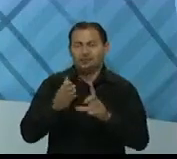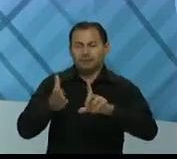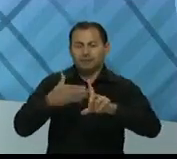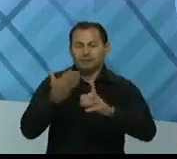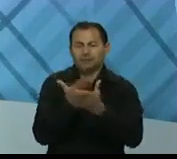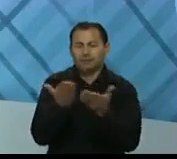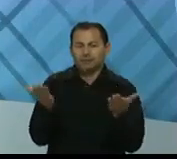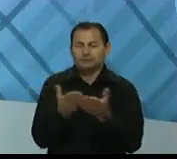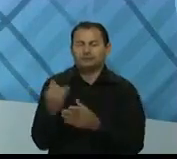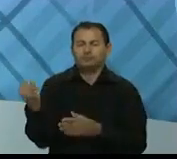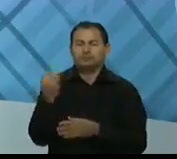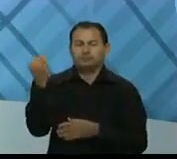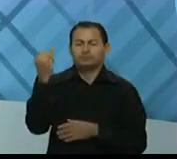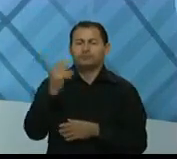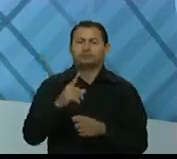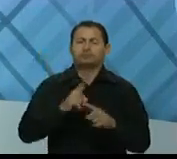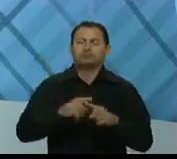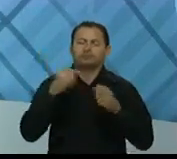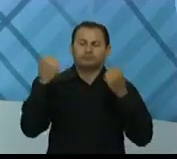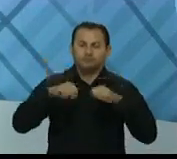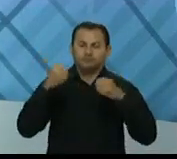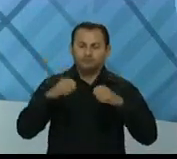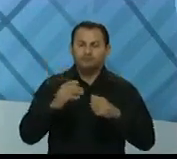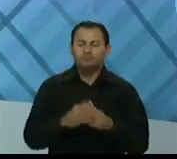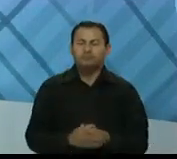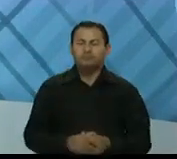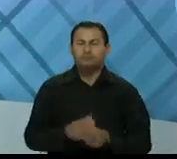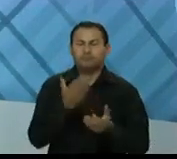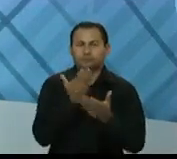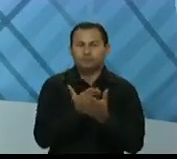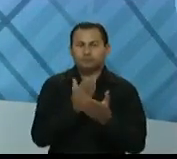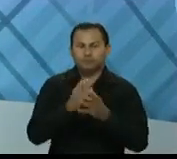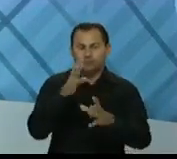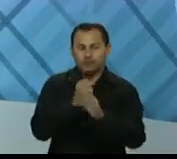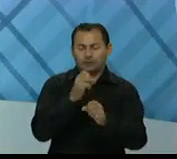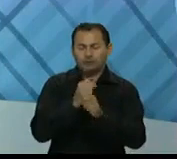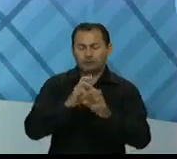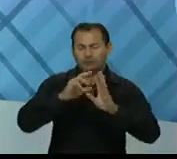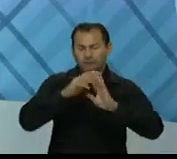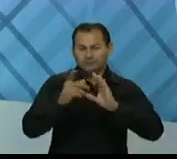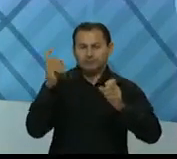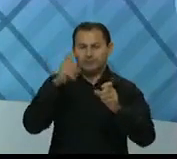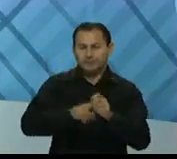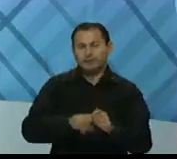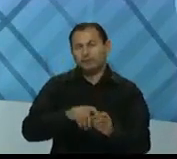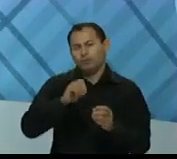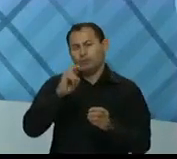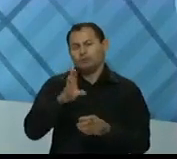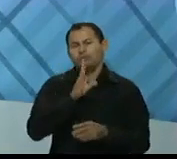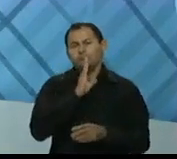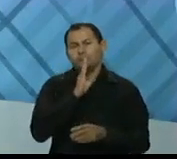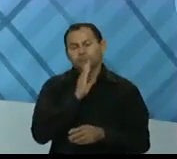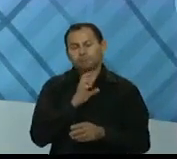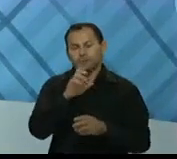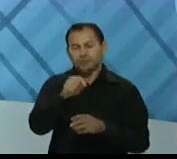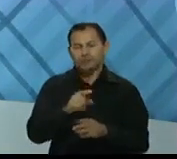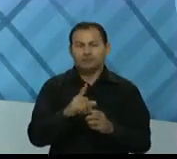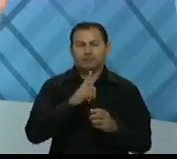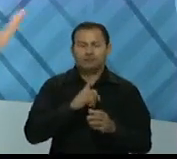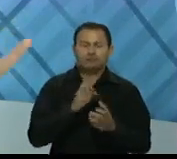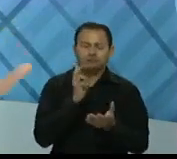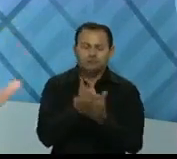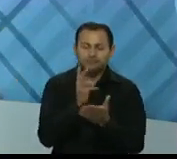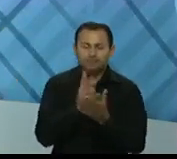de hoje, são importantes, pois são essenciais para o estudo de cálculo diferencial integral. Conhecimentos esses que você vai ter que